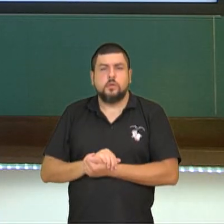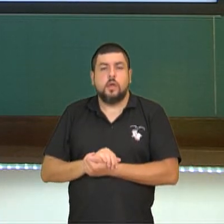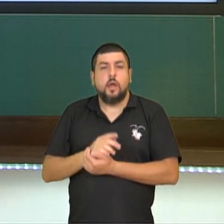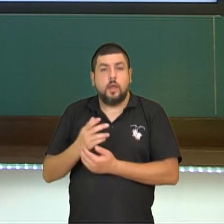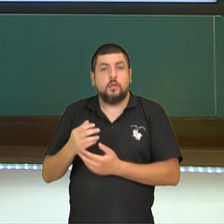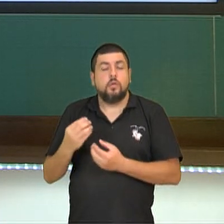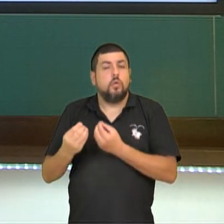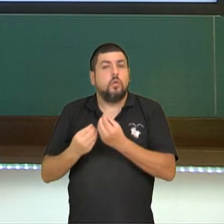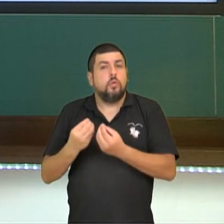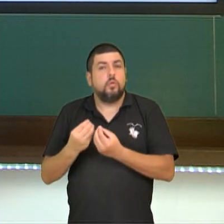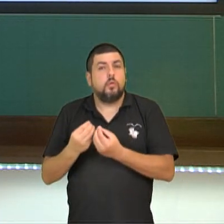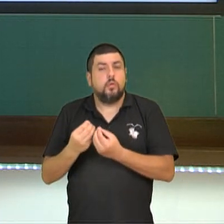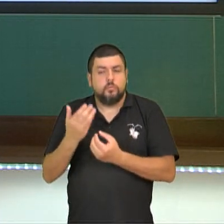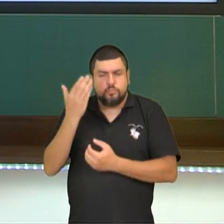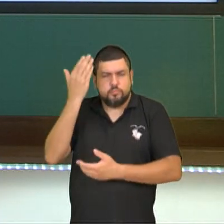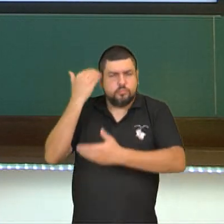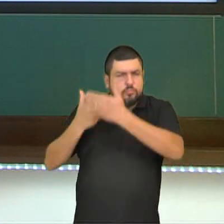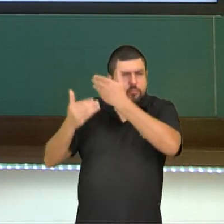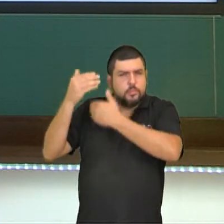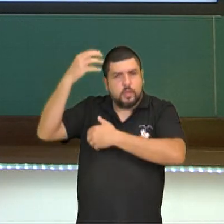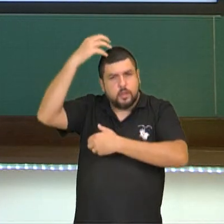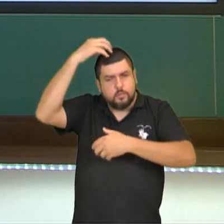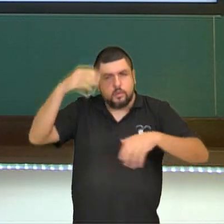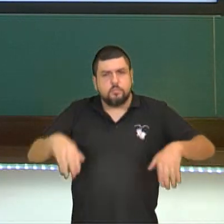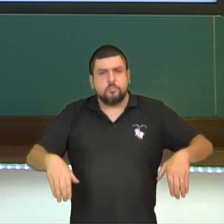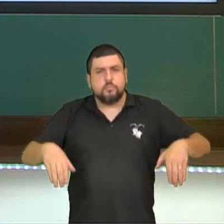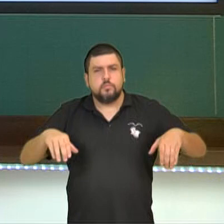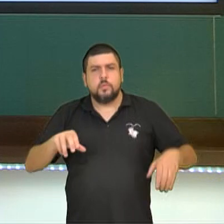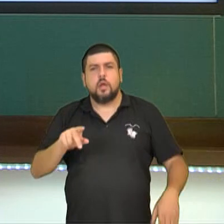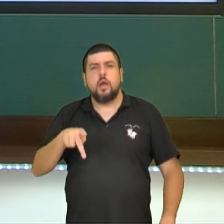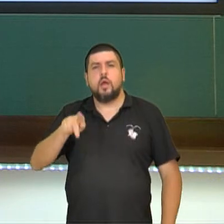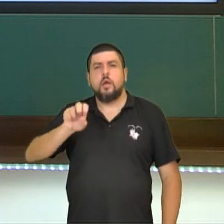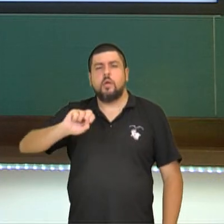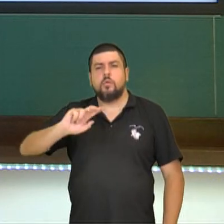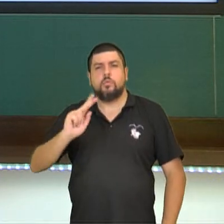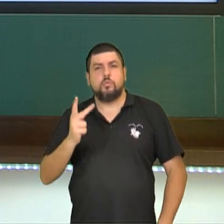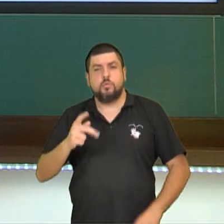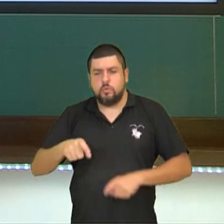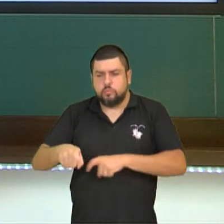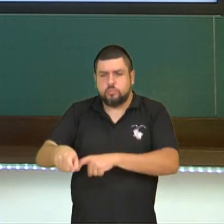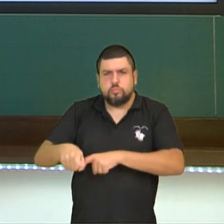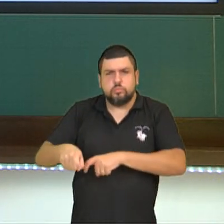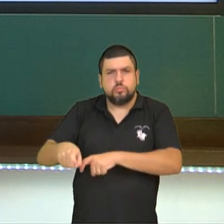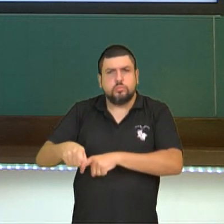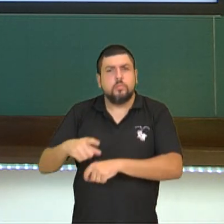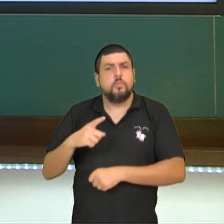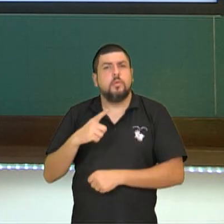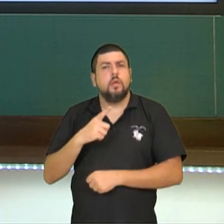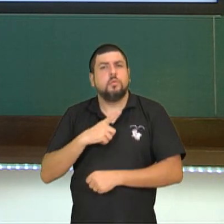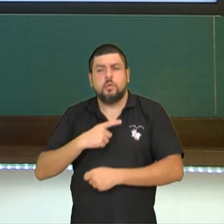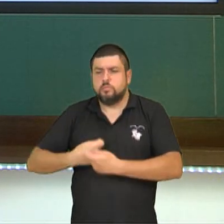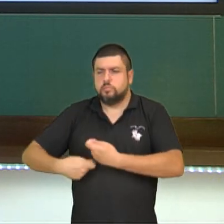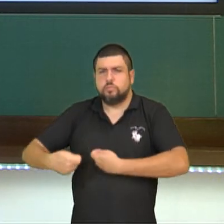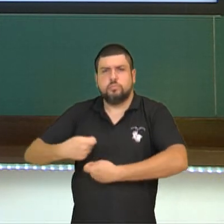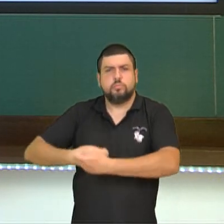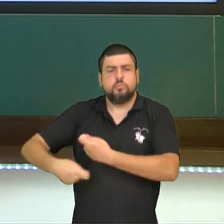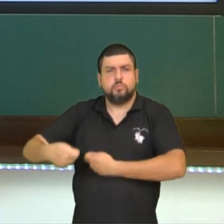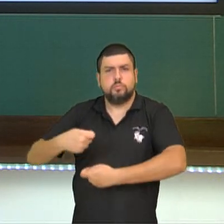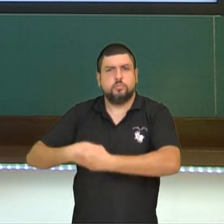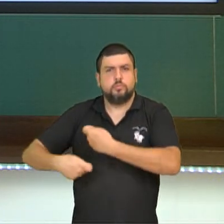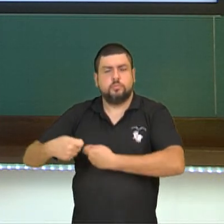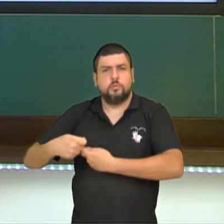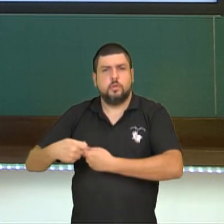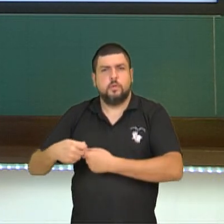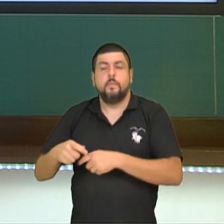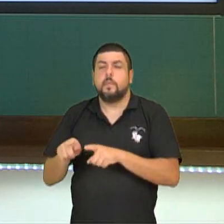era a sua agricultura. O comércio do sorgo movimentava e muito o reino africano, além de ser um dos alimentos